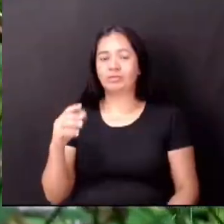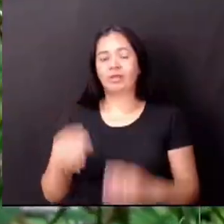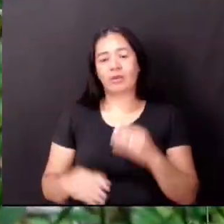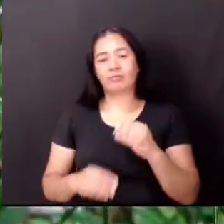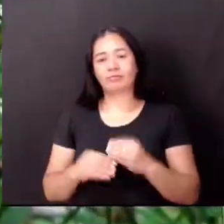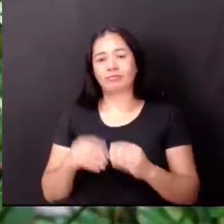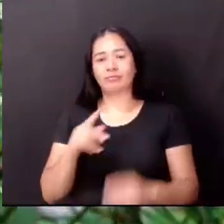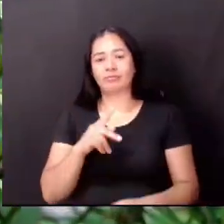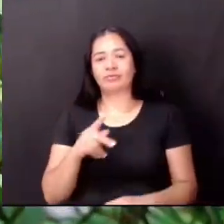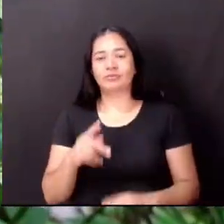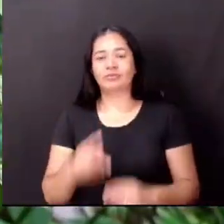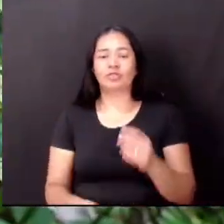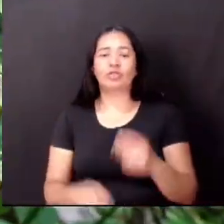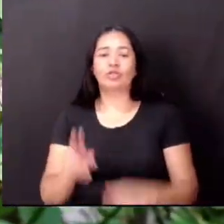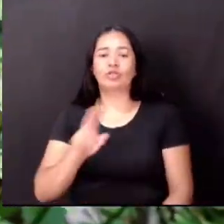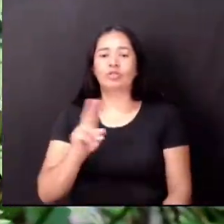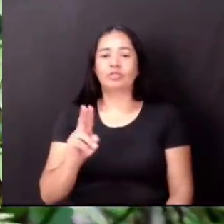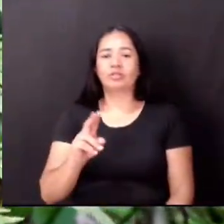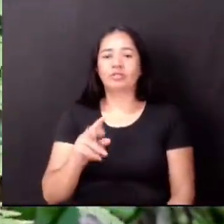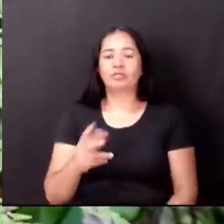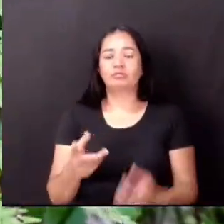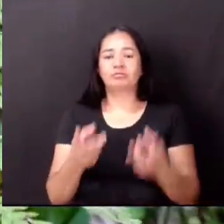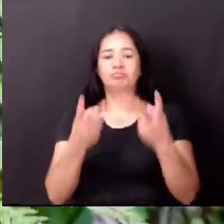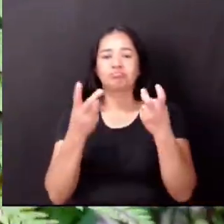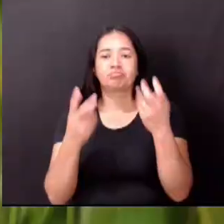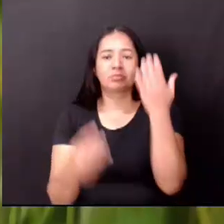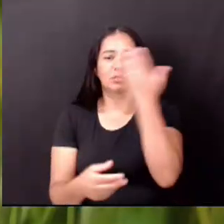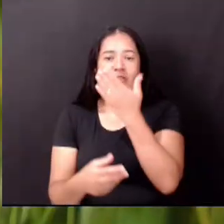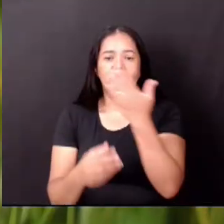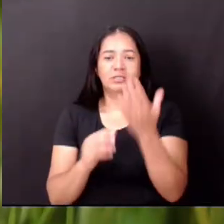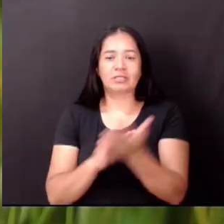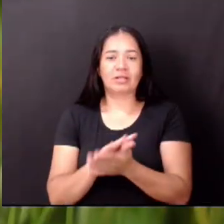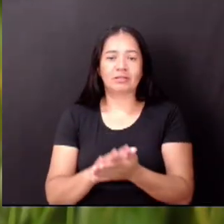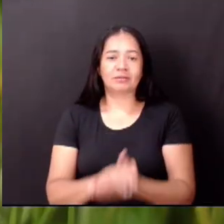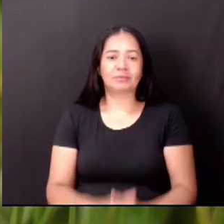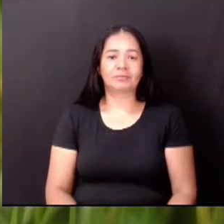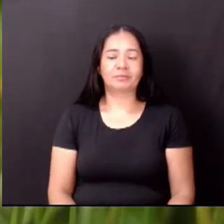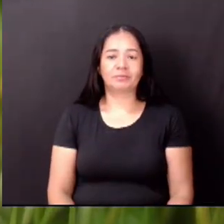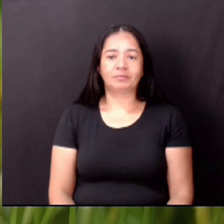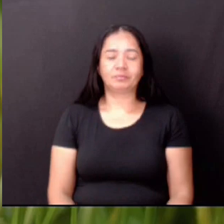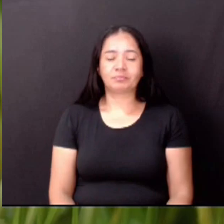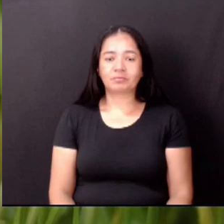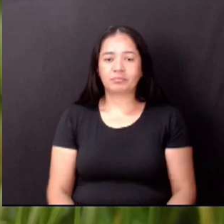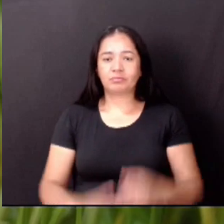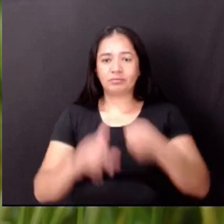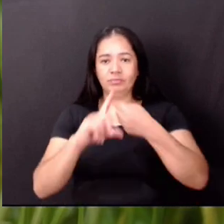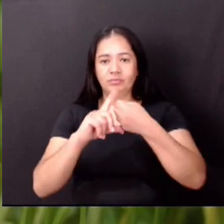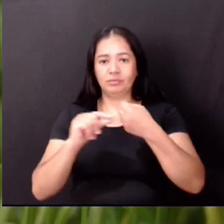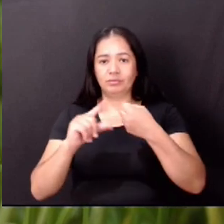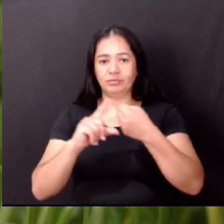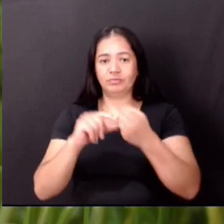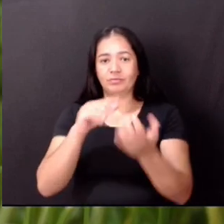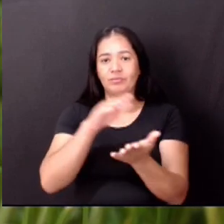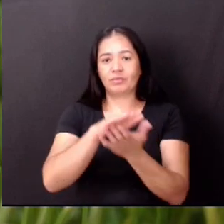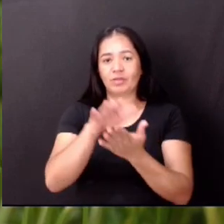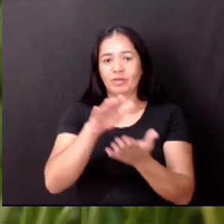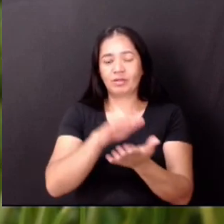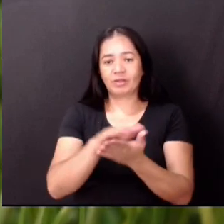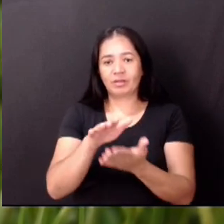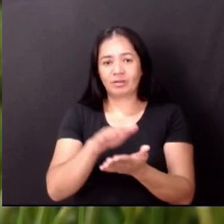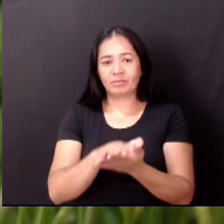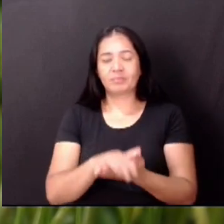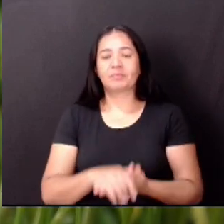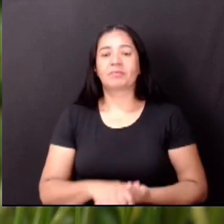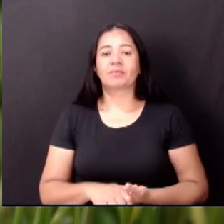fenômeno de impercepção em vez de cegueira. Em um artigo publicado na revista Plant Science Bulletin, os